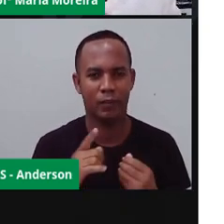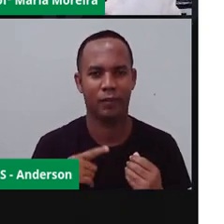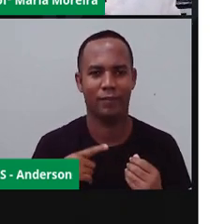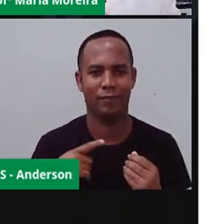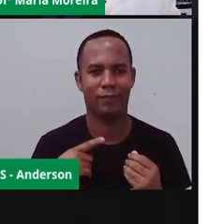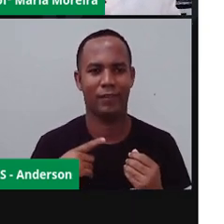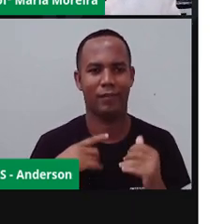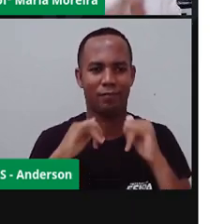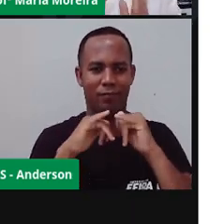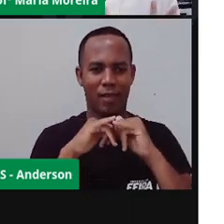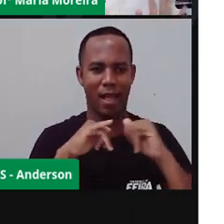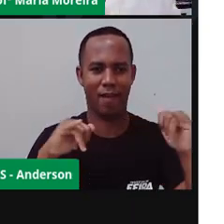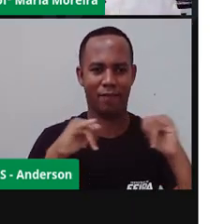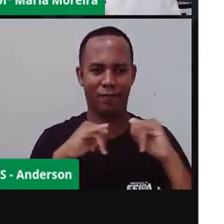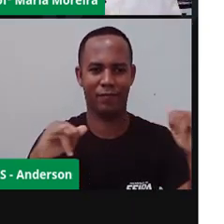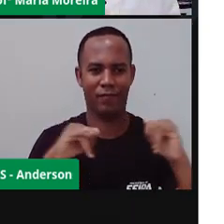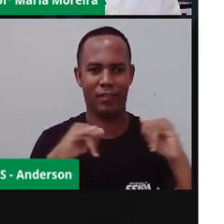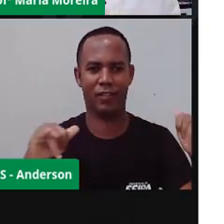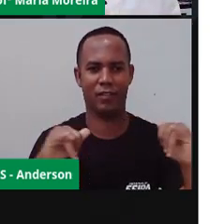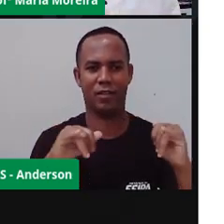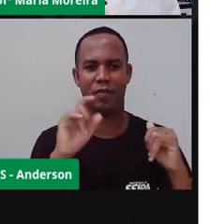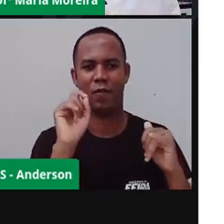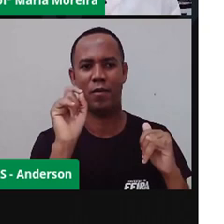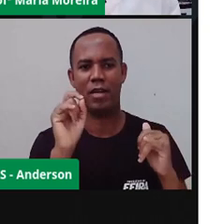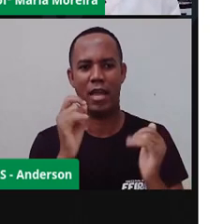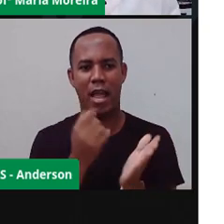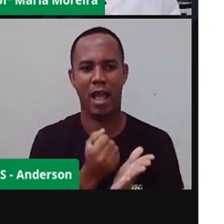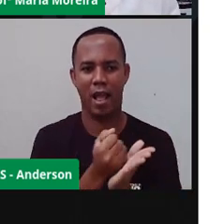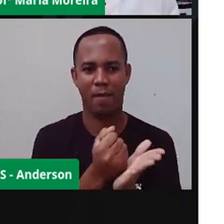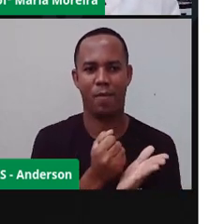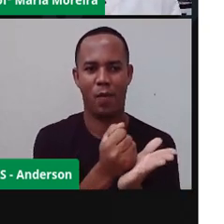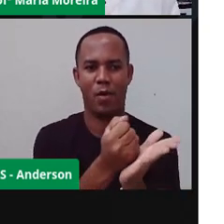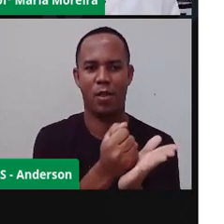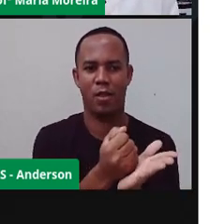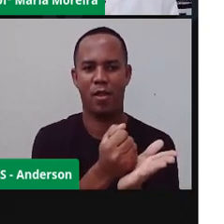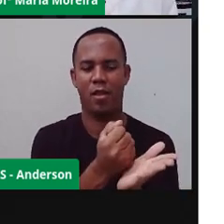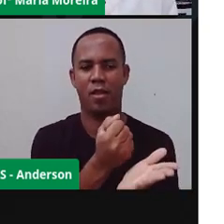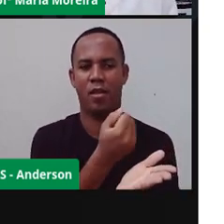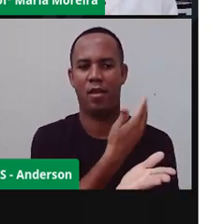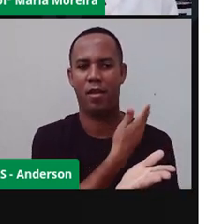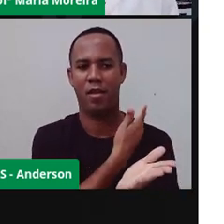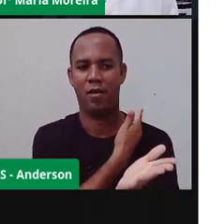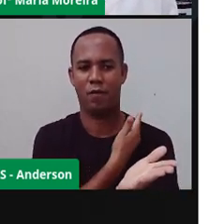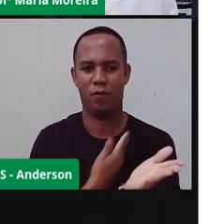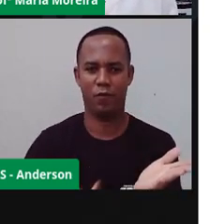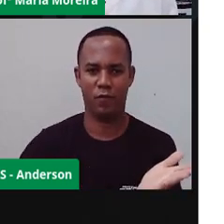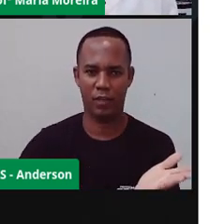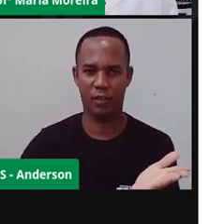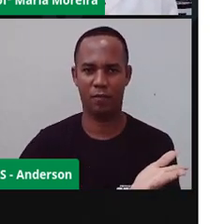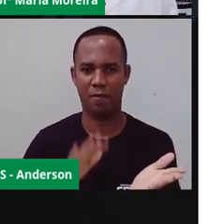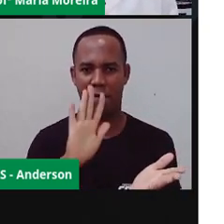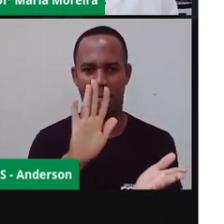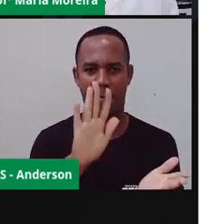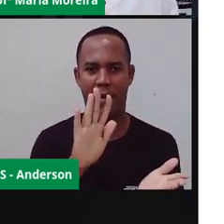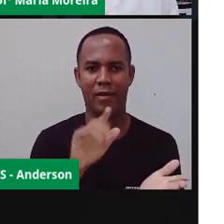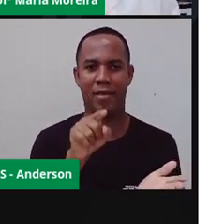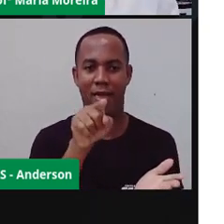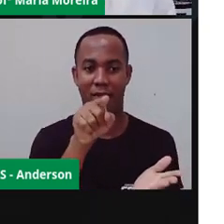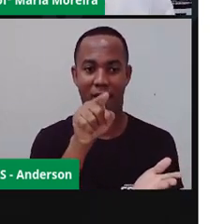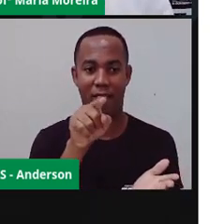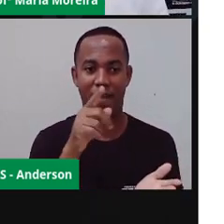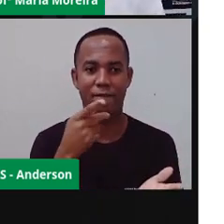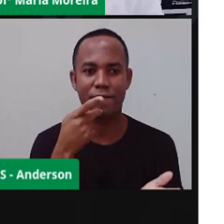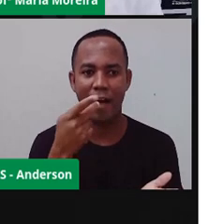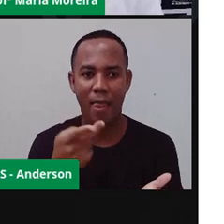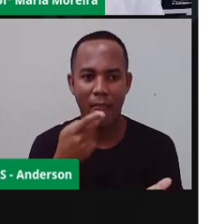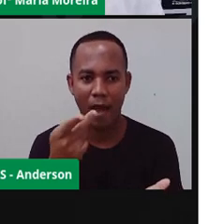jornal, por exemplo, que apoie o presidente. As charges vão falar mal do presidente? Não. Eles vão